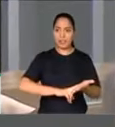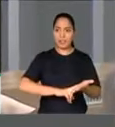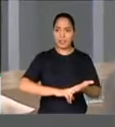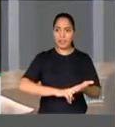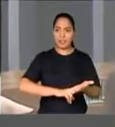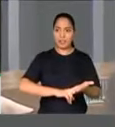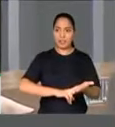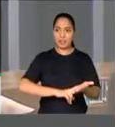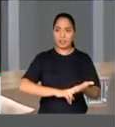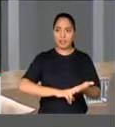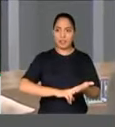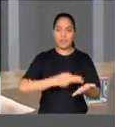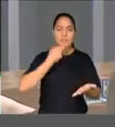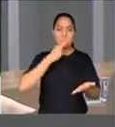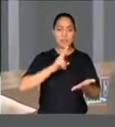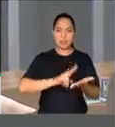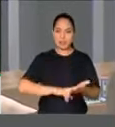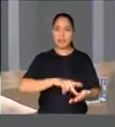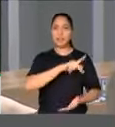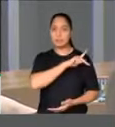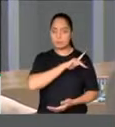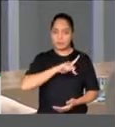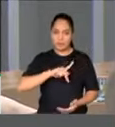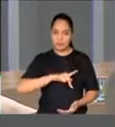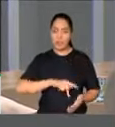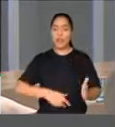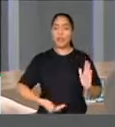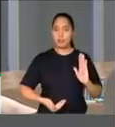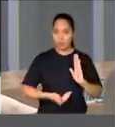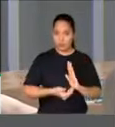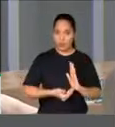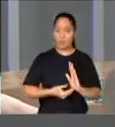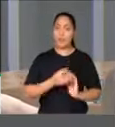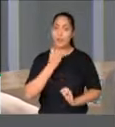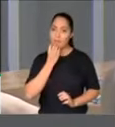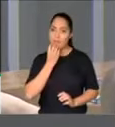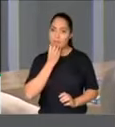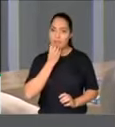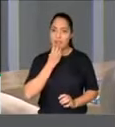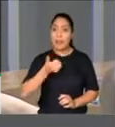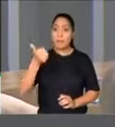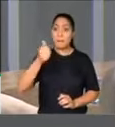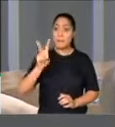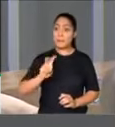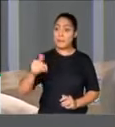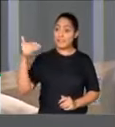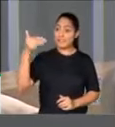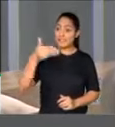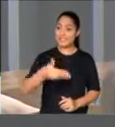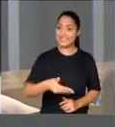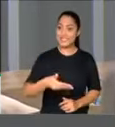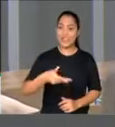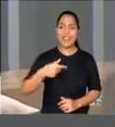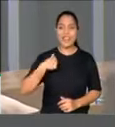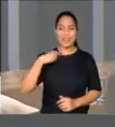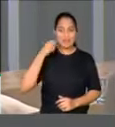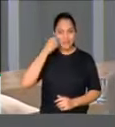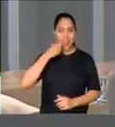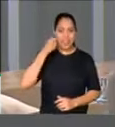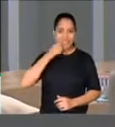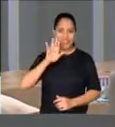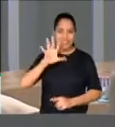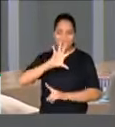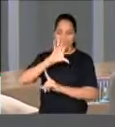do presidente do Congresso Nacional, Rodrigo Maia. É a primeira vez que eu entro aqui, sou um artista que